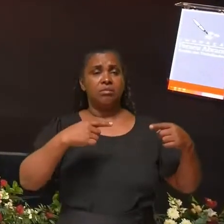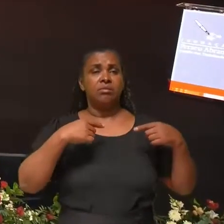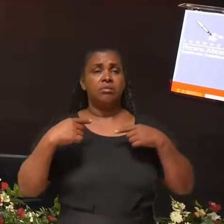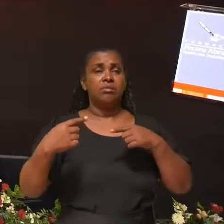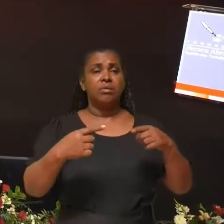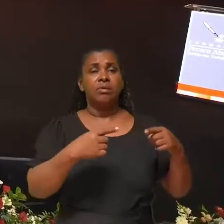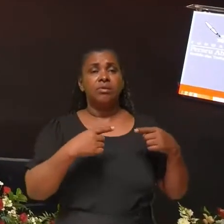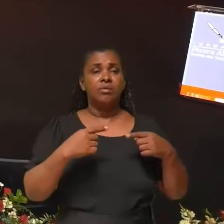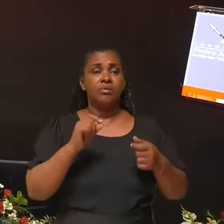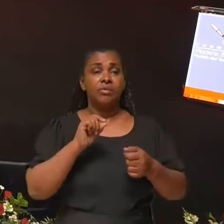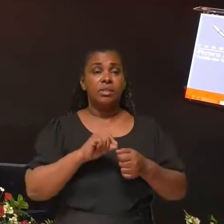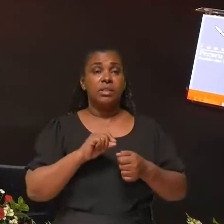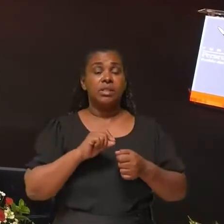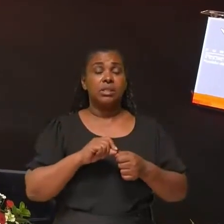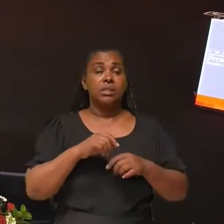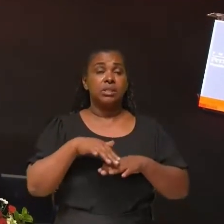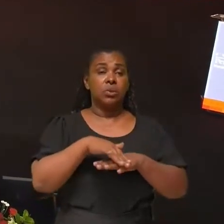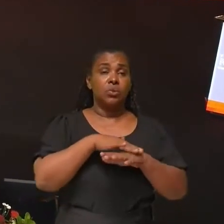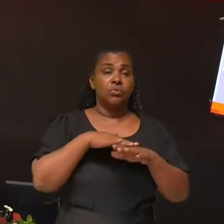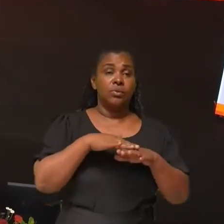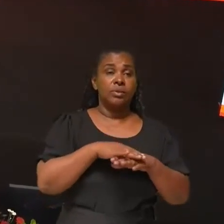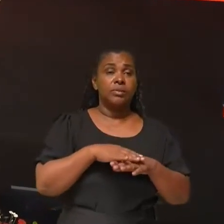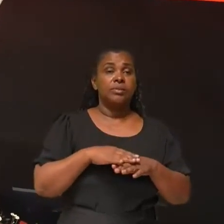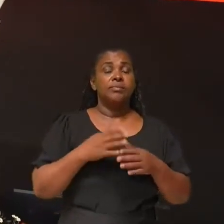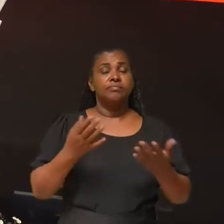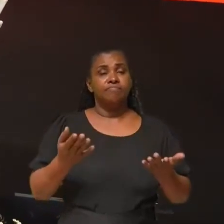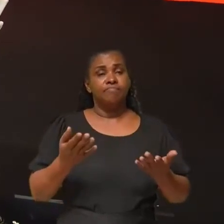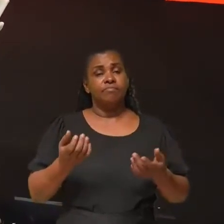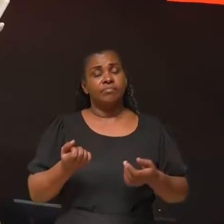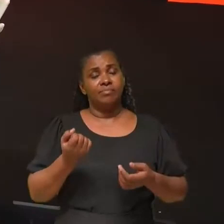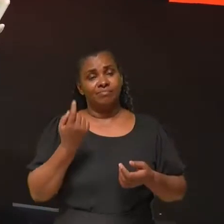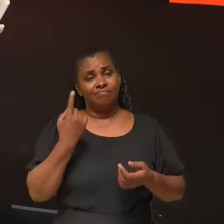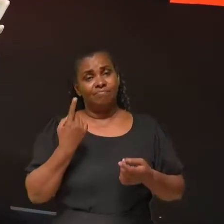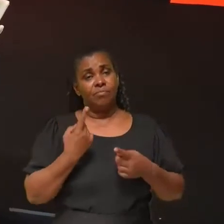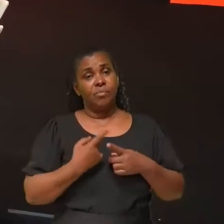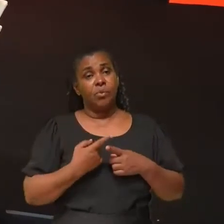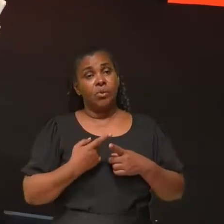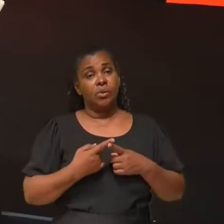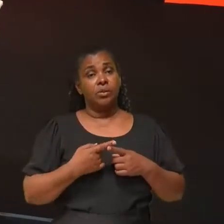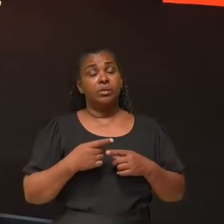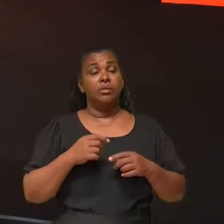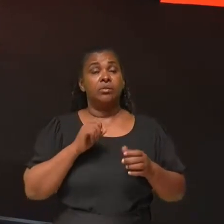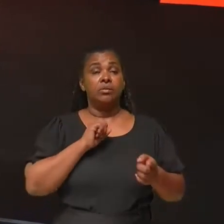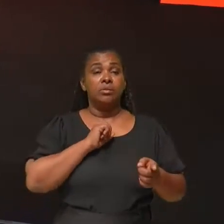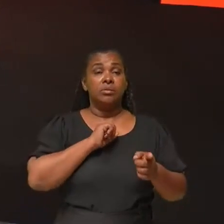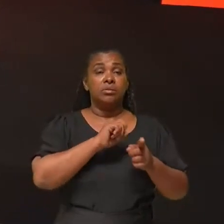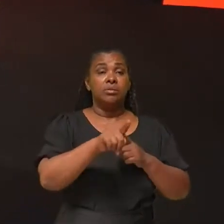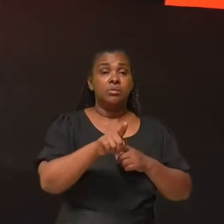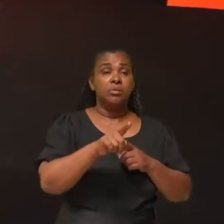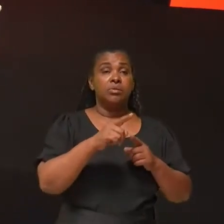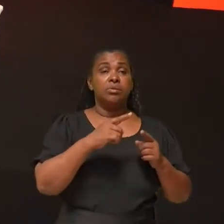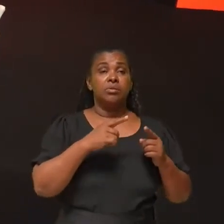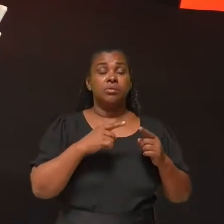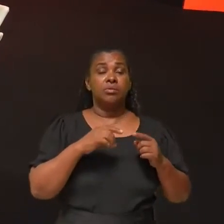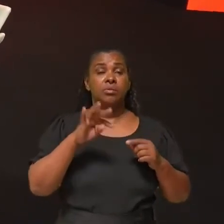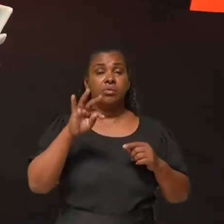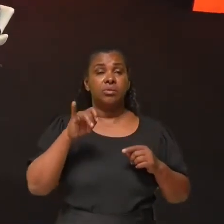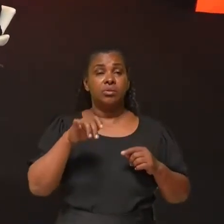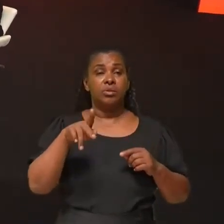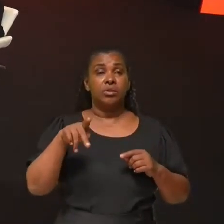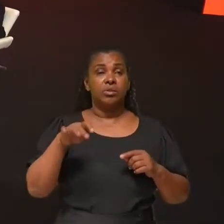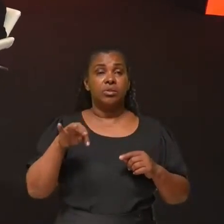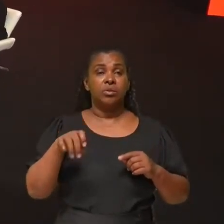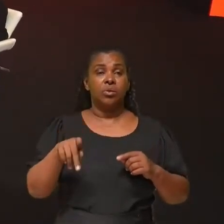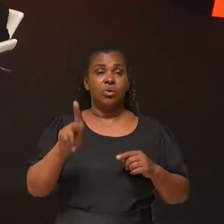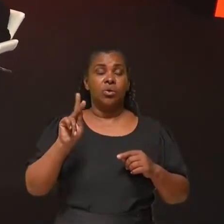tão engraçada, quem faz essa disputa frontal sobre o banimento do TikTok nos Estados Unidos nem é o Partido Republicano, e sim o Partido